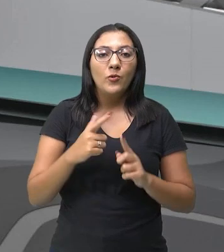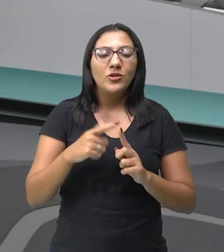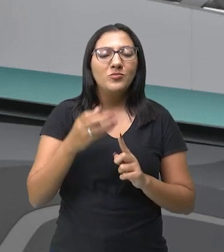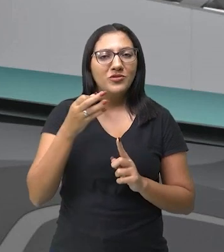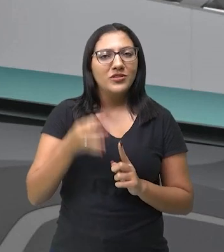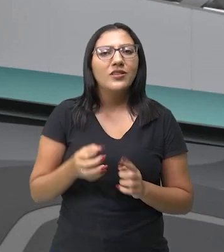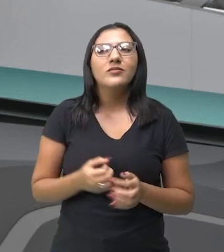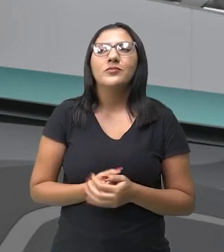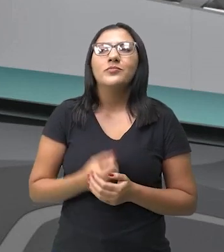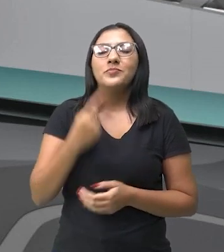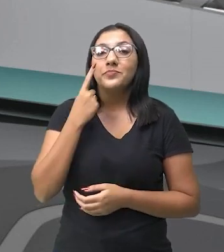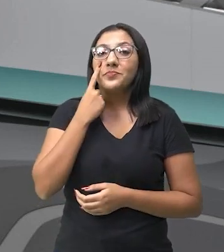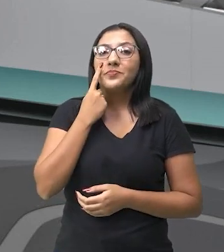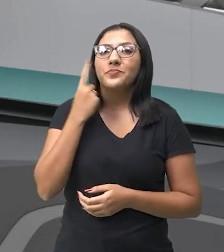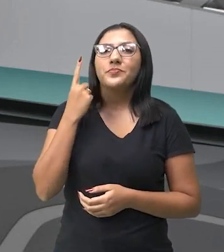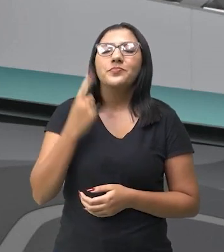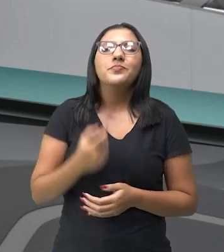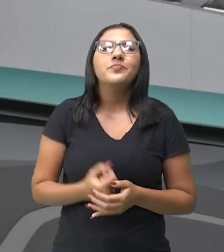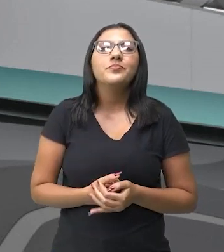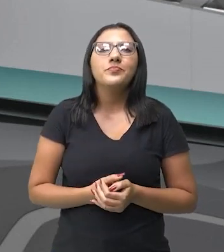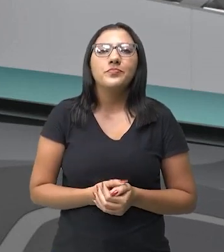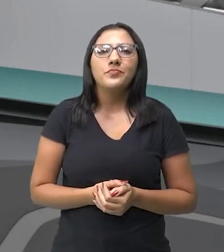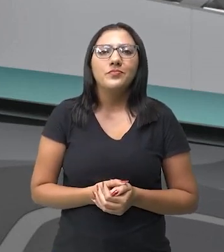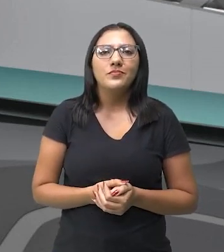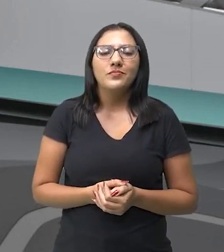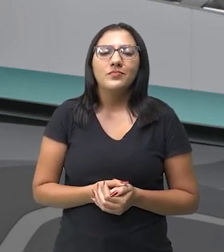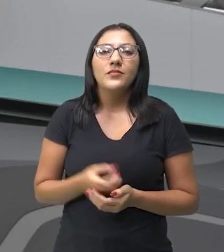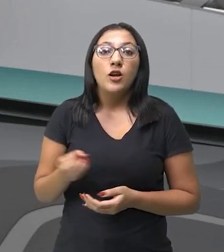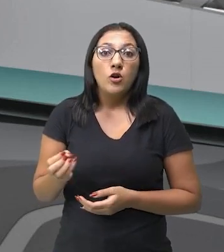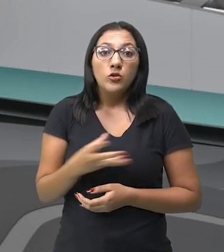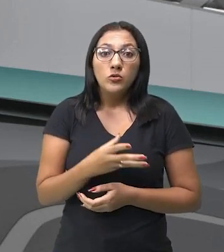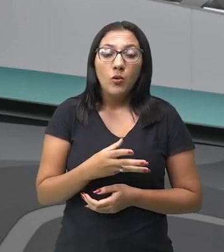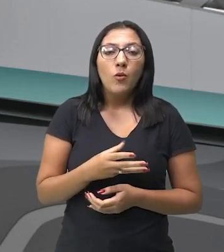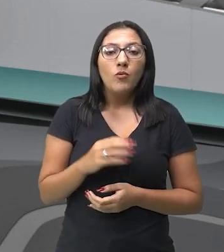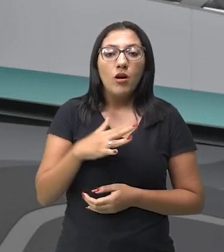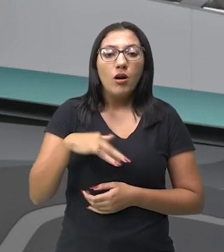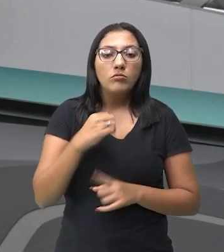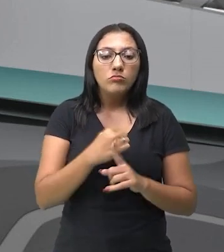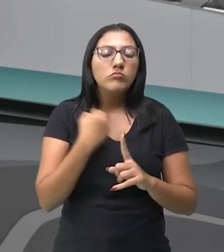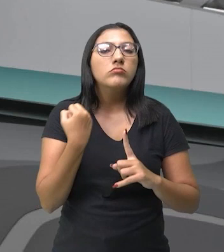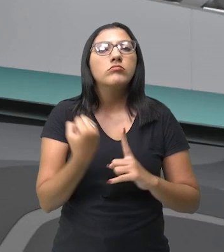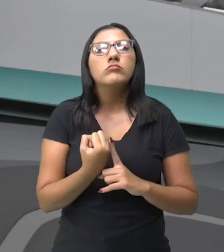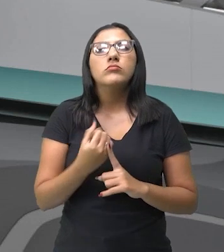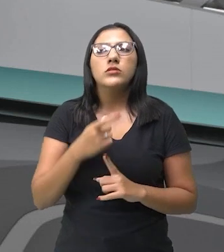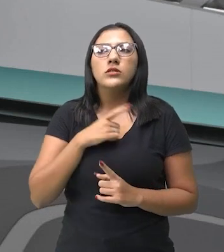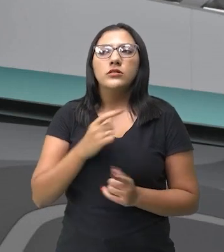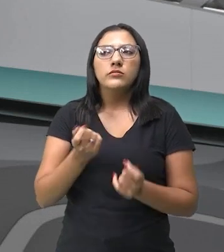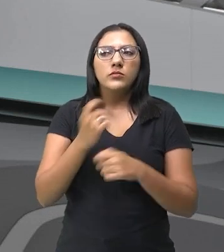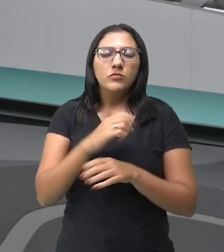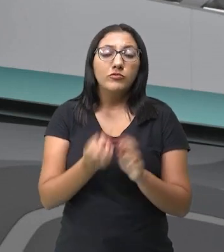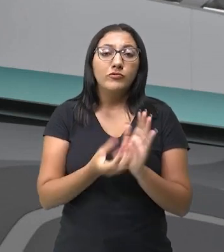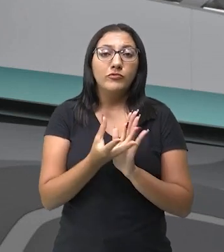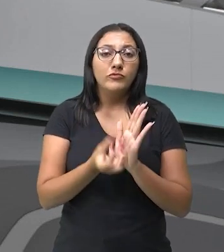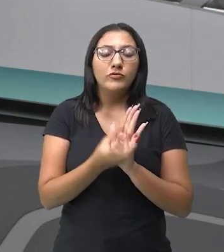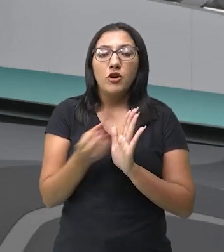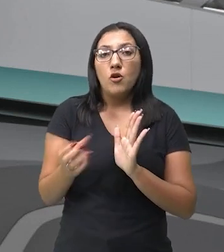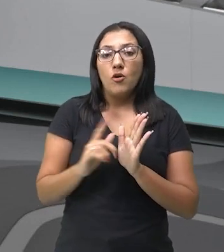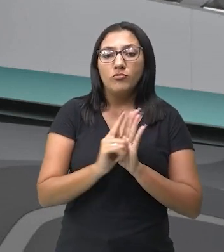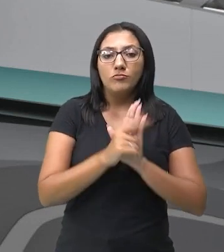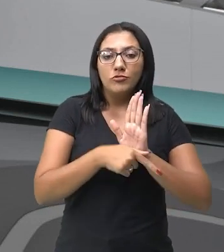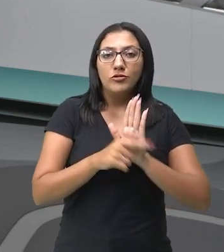E olha só o que diz aqui a nossa informação. As novas demandas sociais ocasionam o surgimento de novos